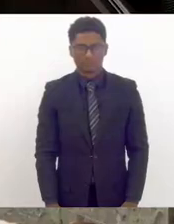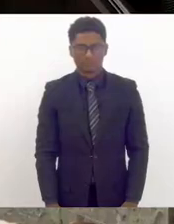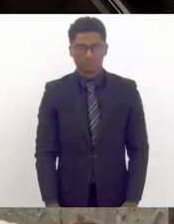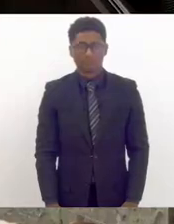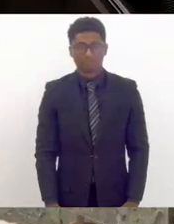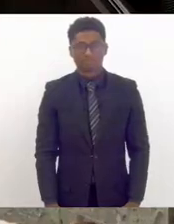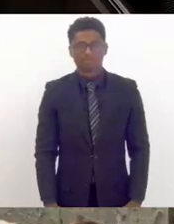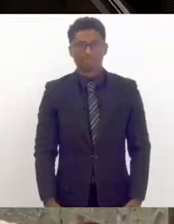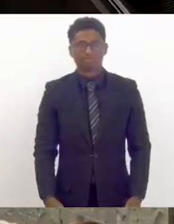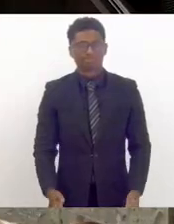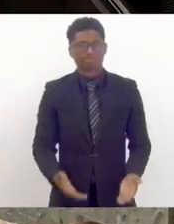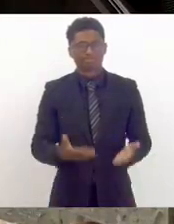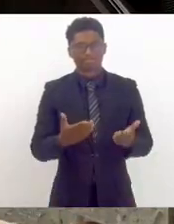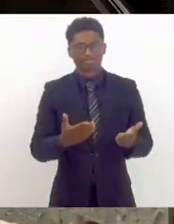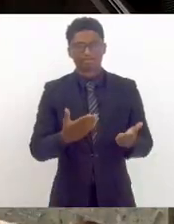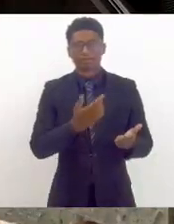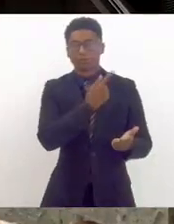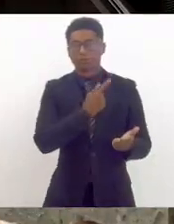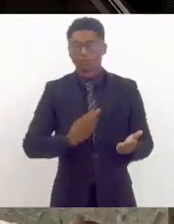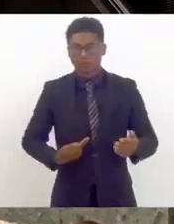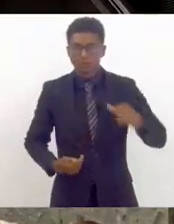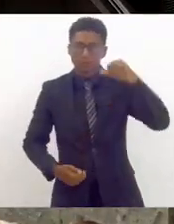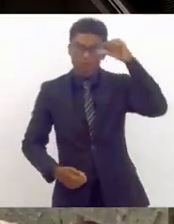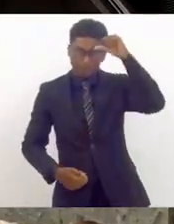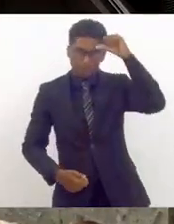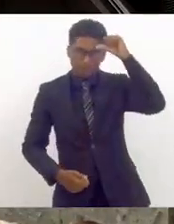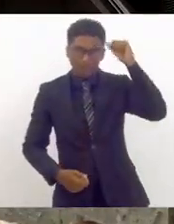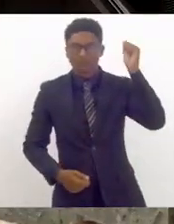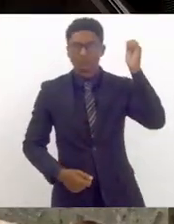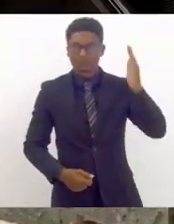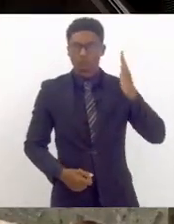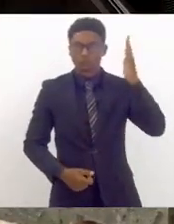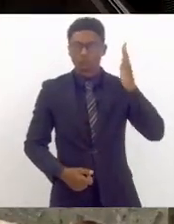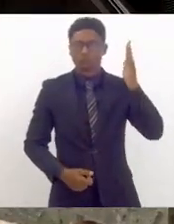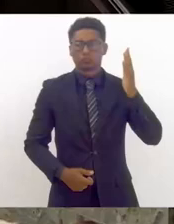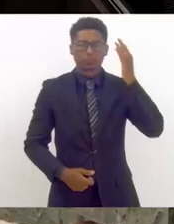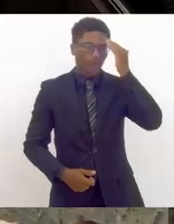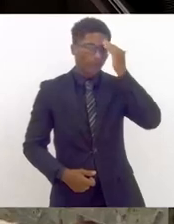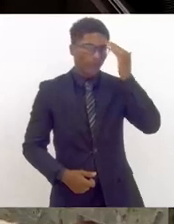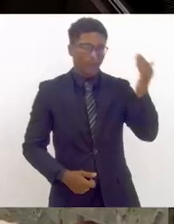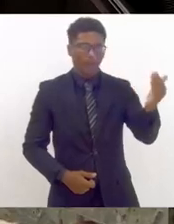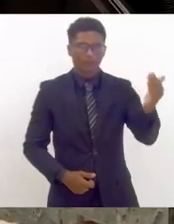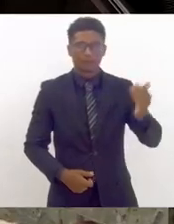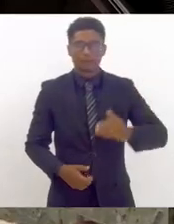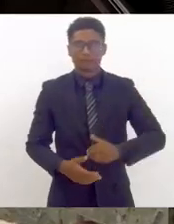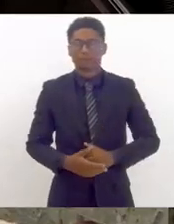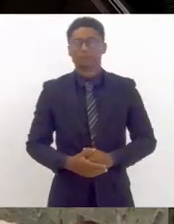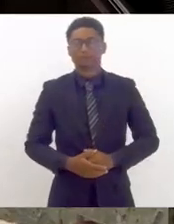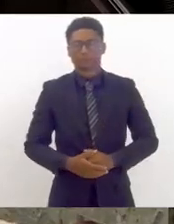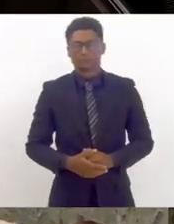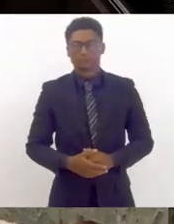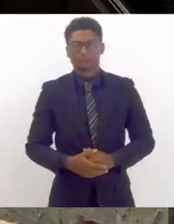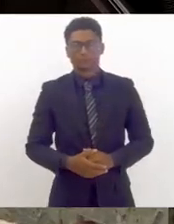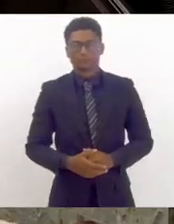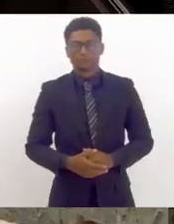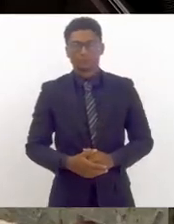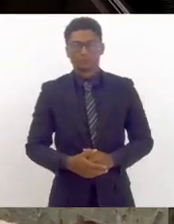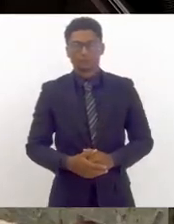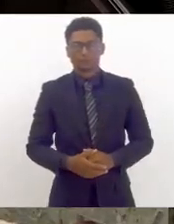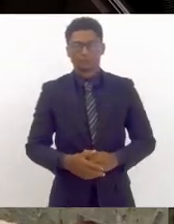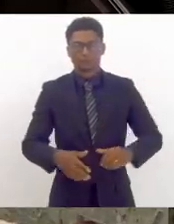Agradecendo as palavras aqui do governador Cláudio Castro, e antes de ouvir a